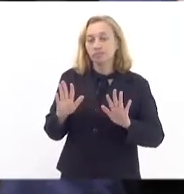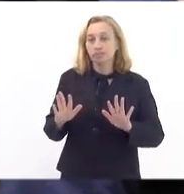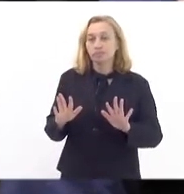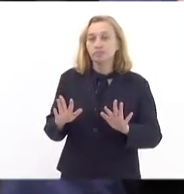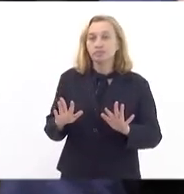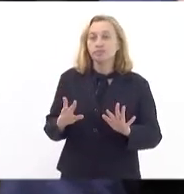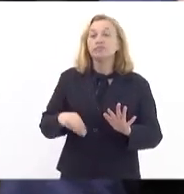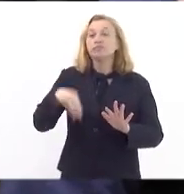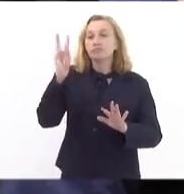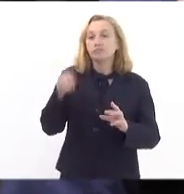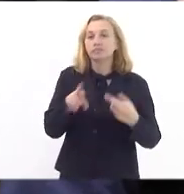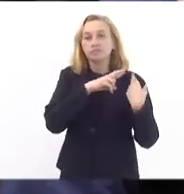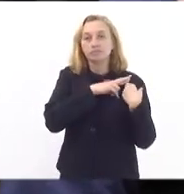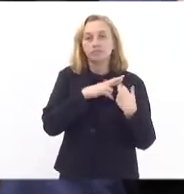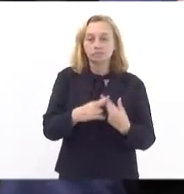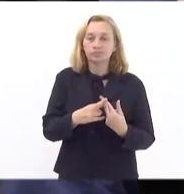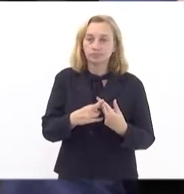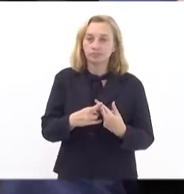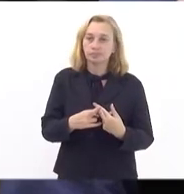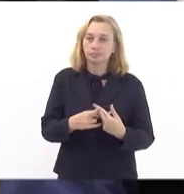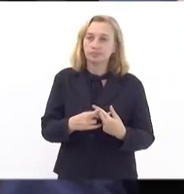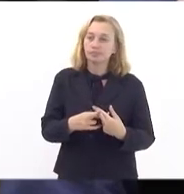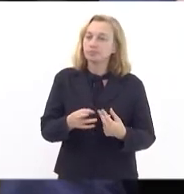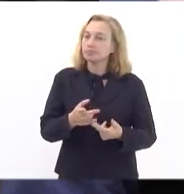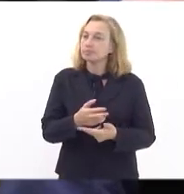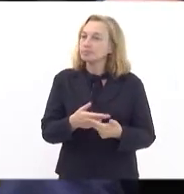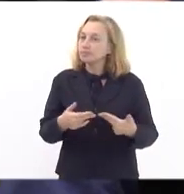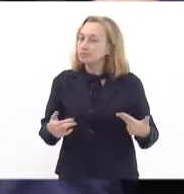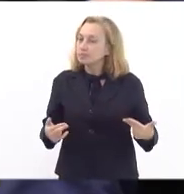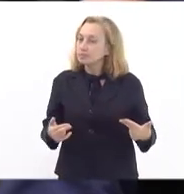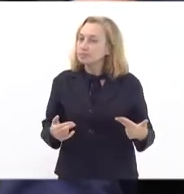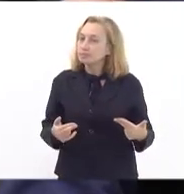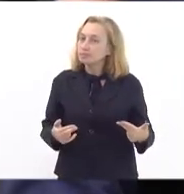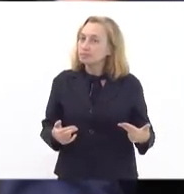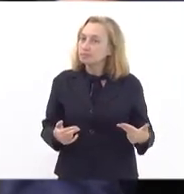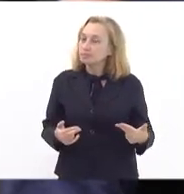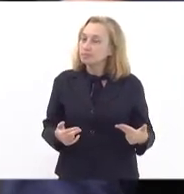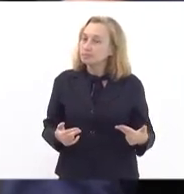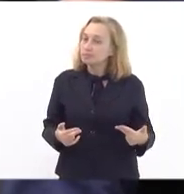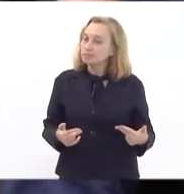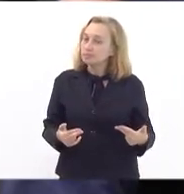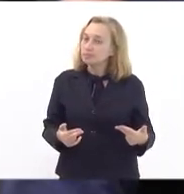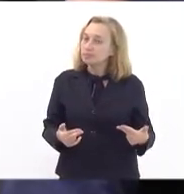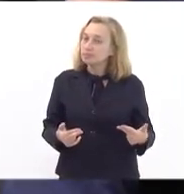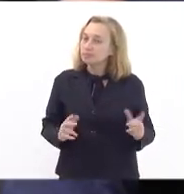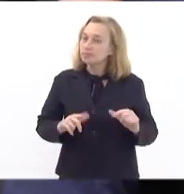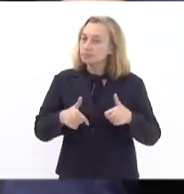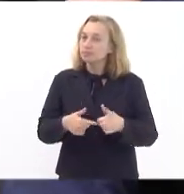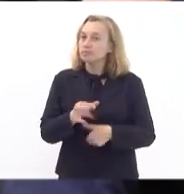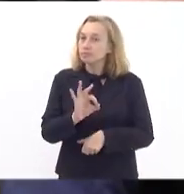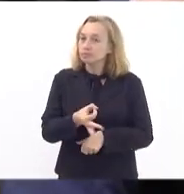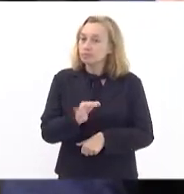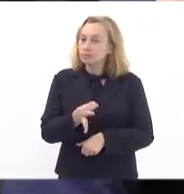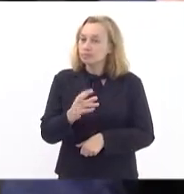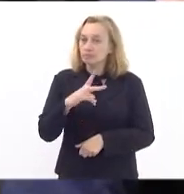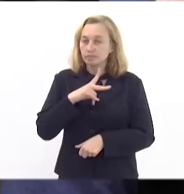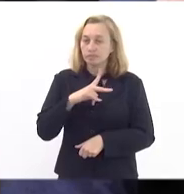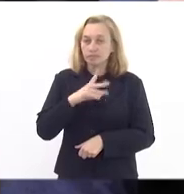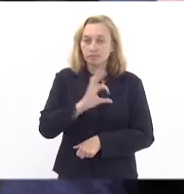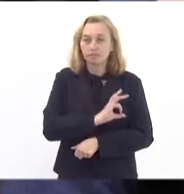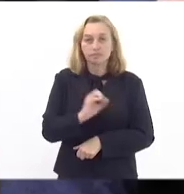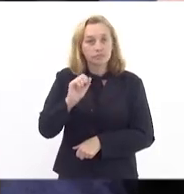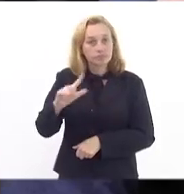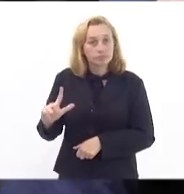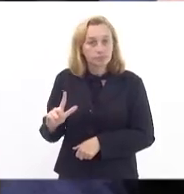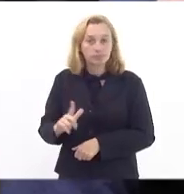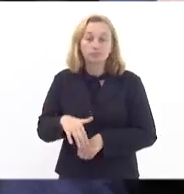responsável para que essas coisas sejam feitas preenchidas corretamente é a planta Polícia